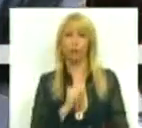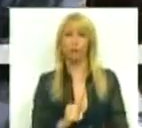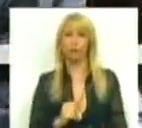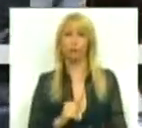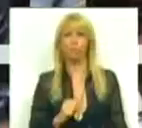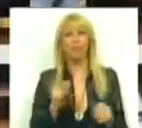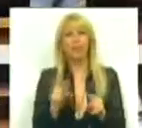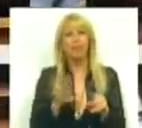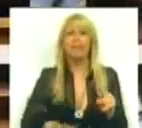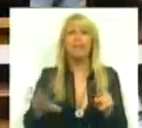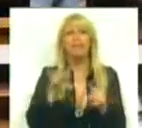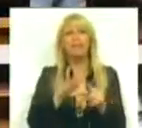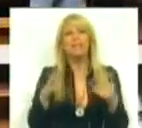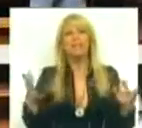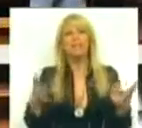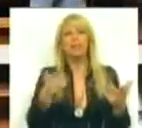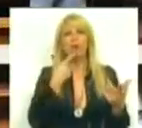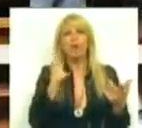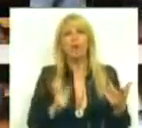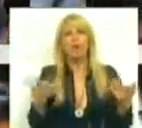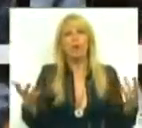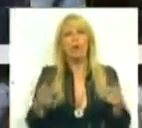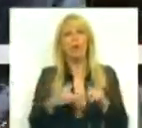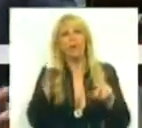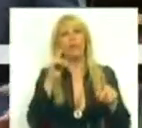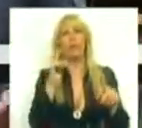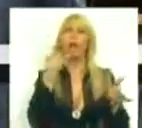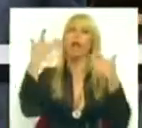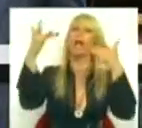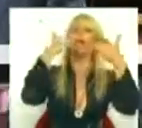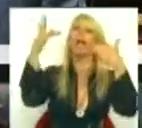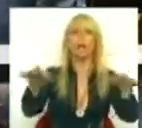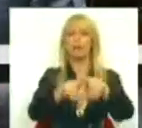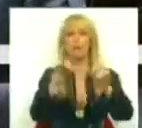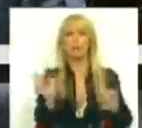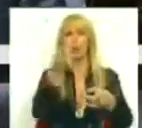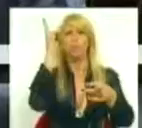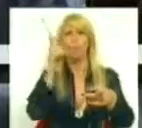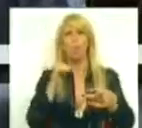todo dramatizada, porque ela muitas vezes é bem mais retórica do que